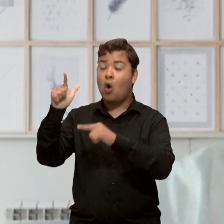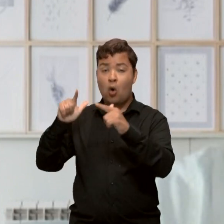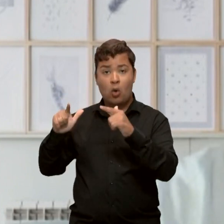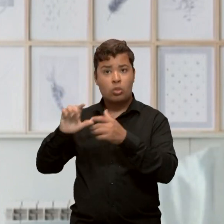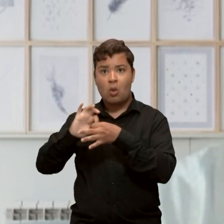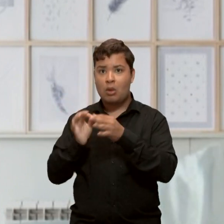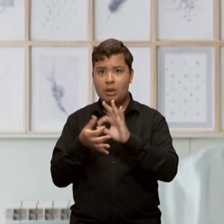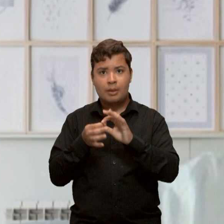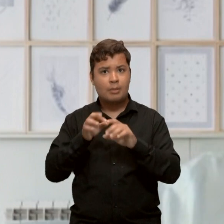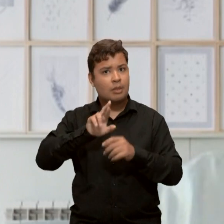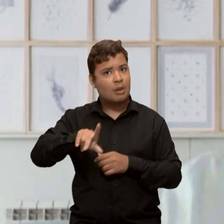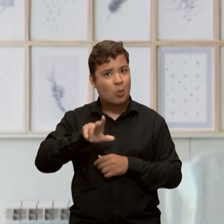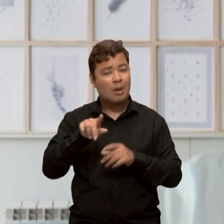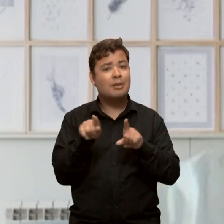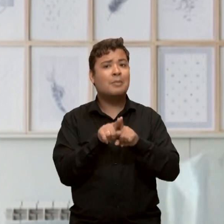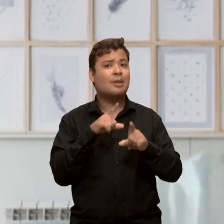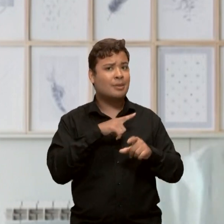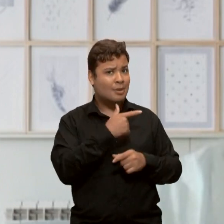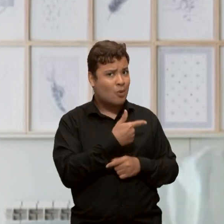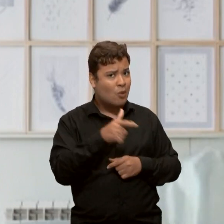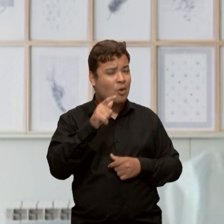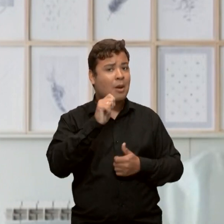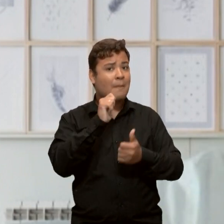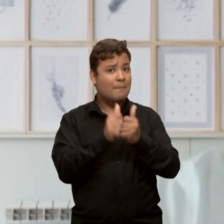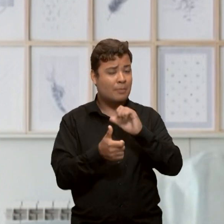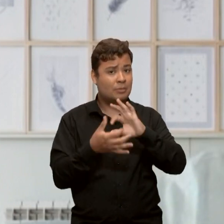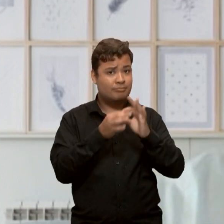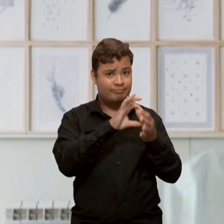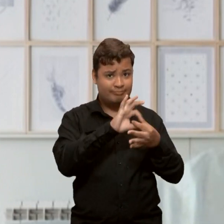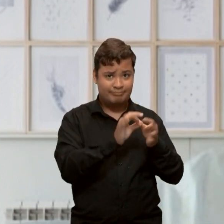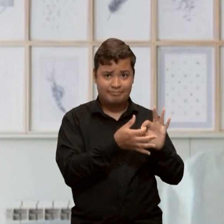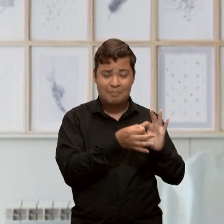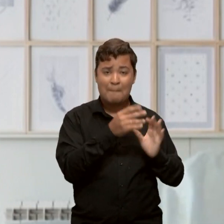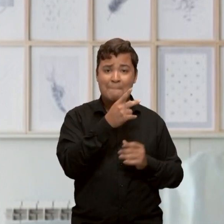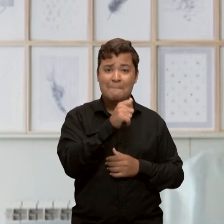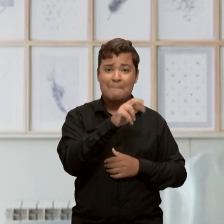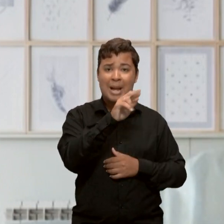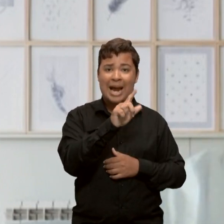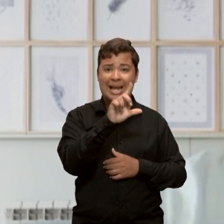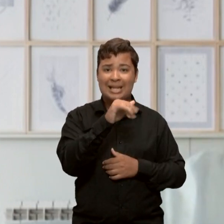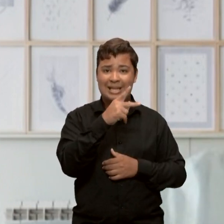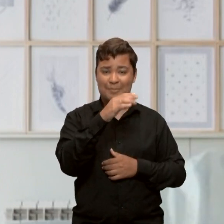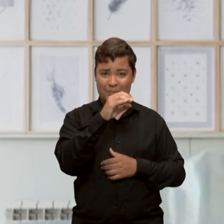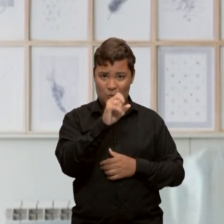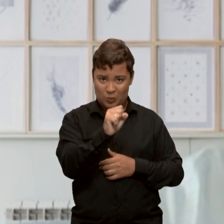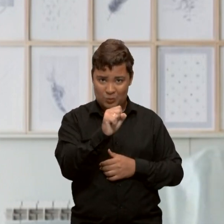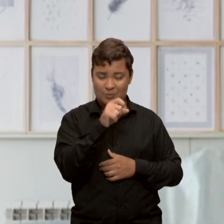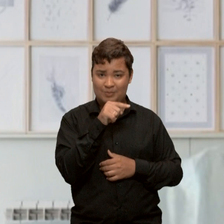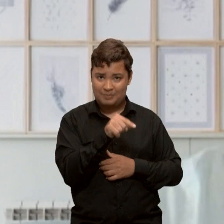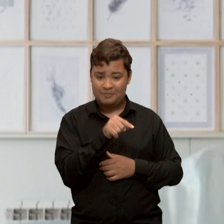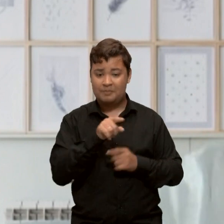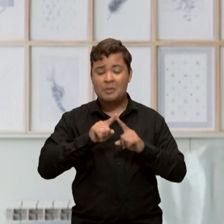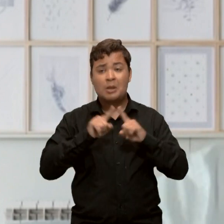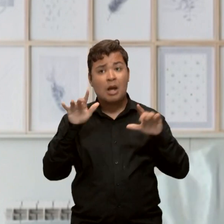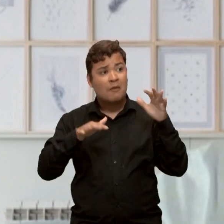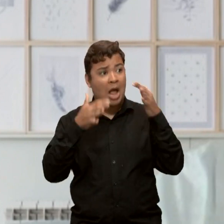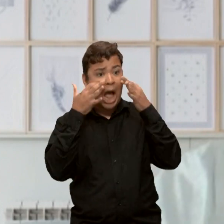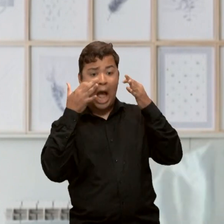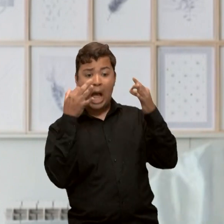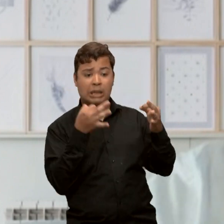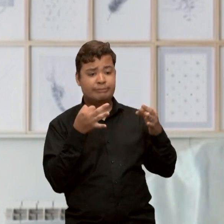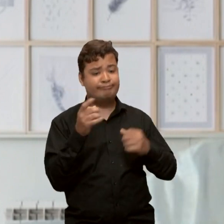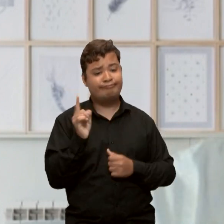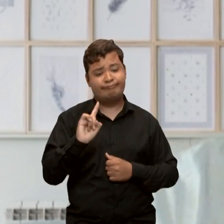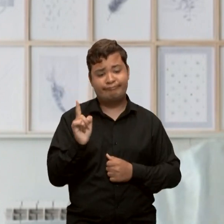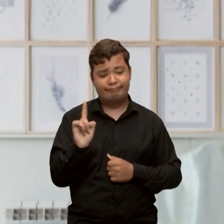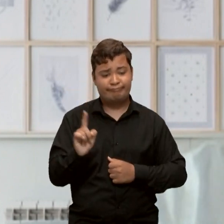paralímpicas, né? Só que essas acabam não ficando tão na atenção, chamando tanta atenção das